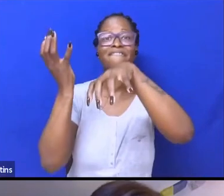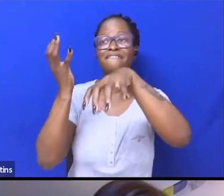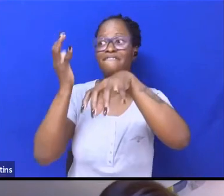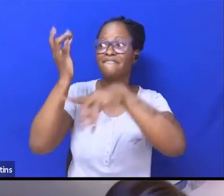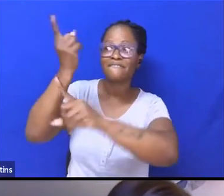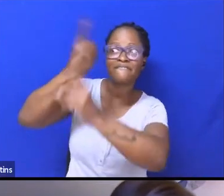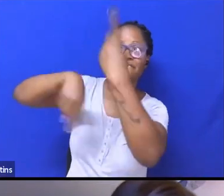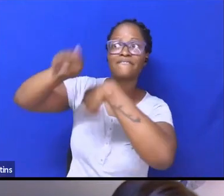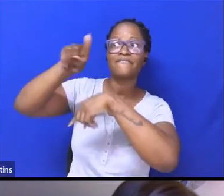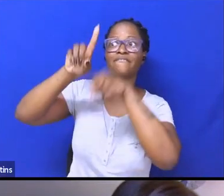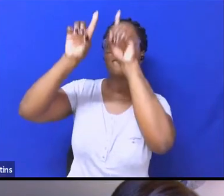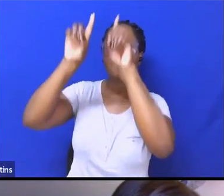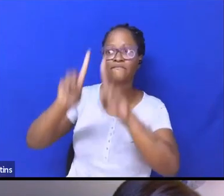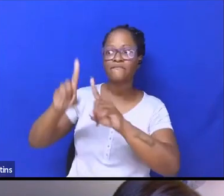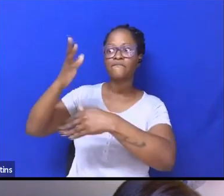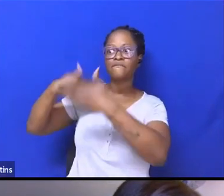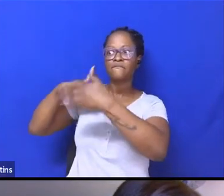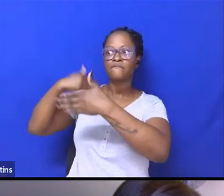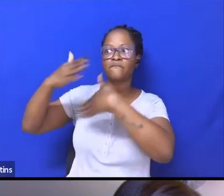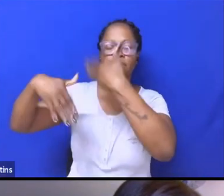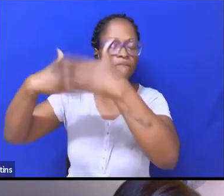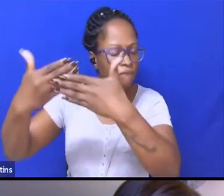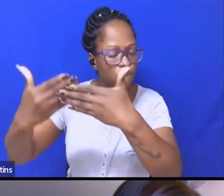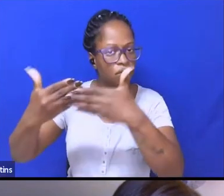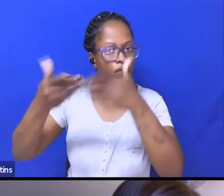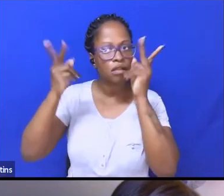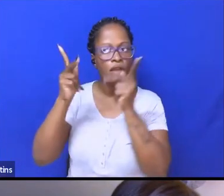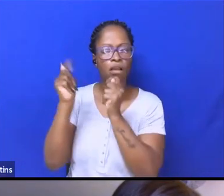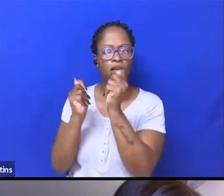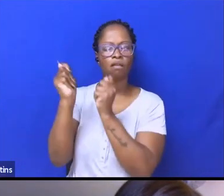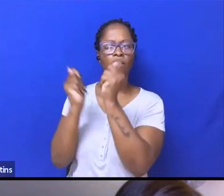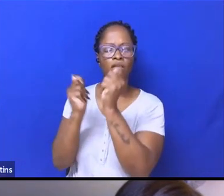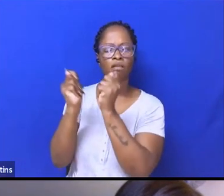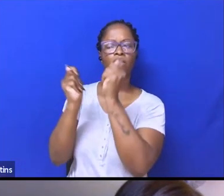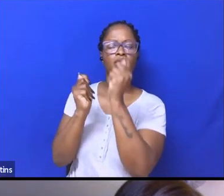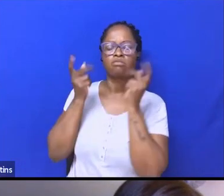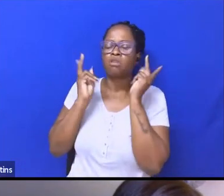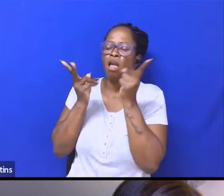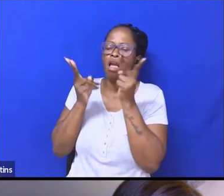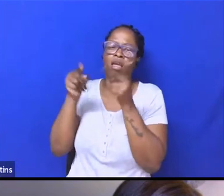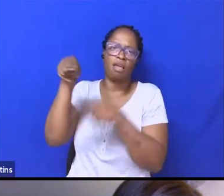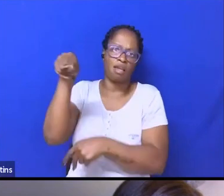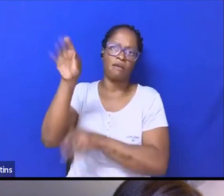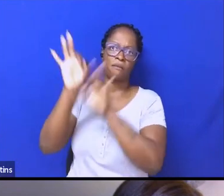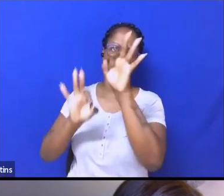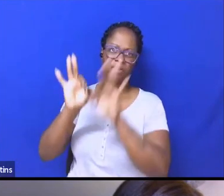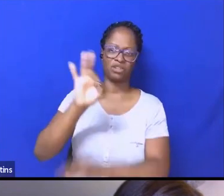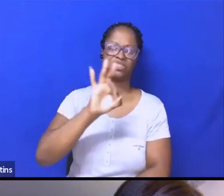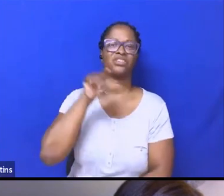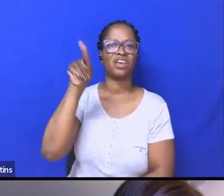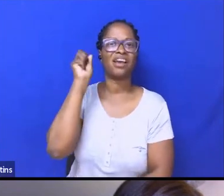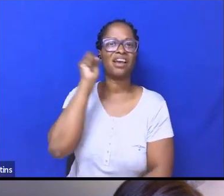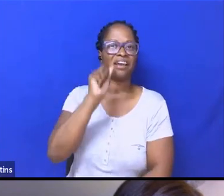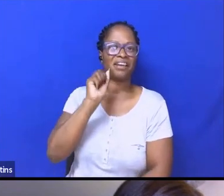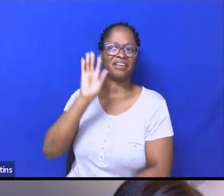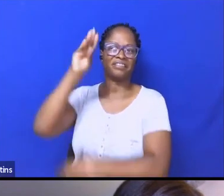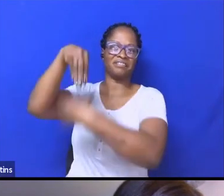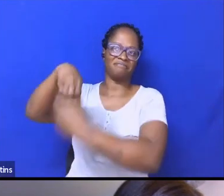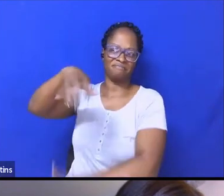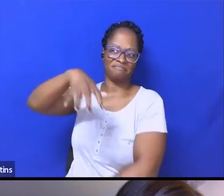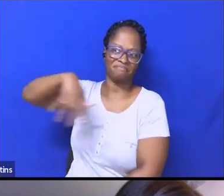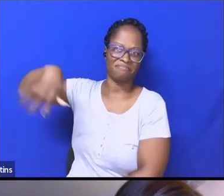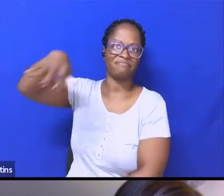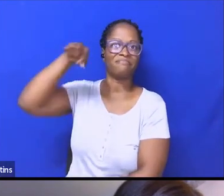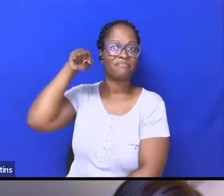fato eles avançam ou retrocedem então a gente está sempre monitorando isso dentro do elas no congresso que é o projeto de monitoramento legislativo das mina é um